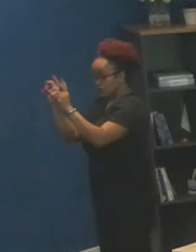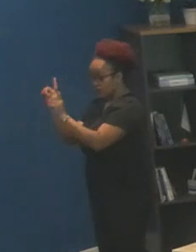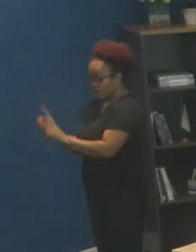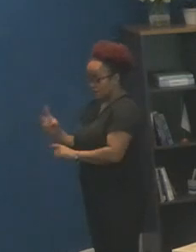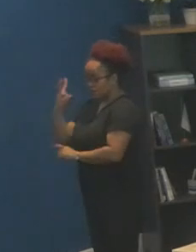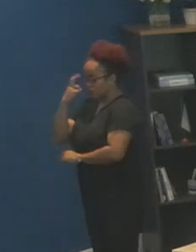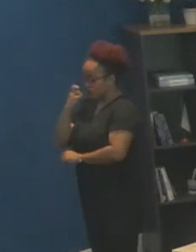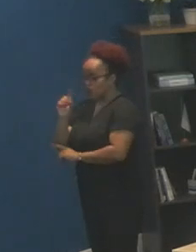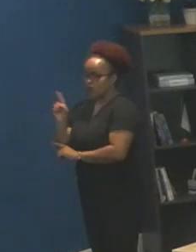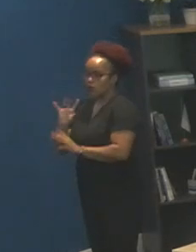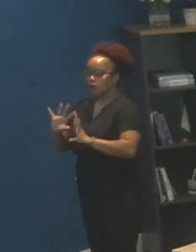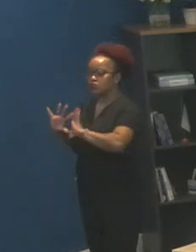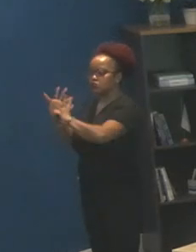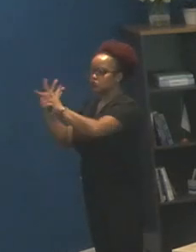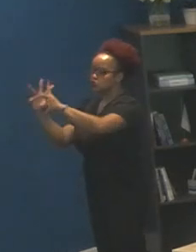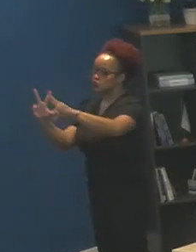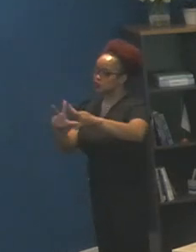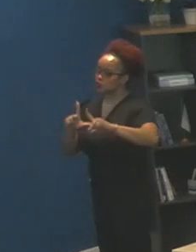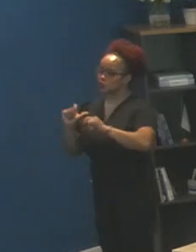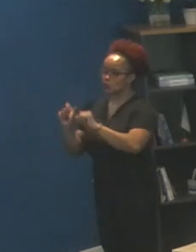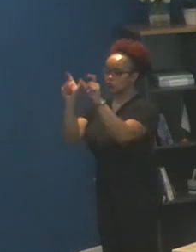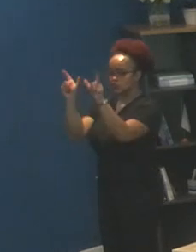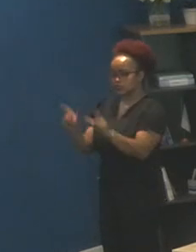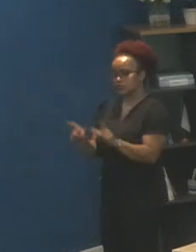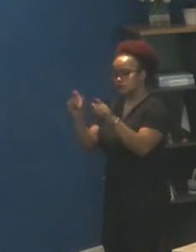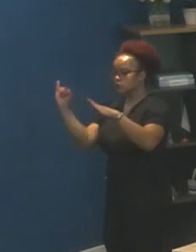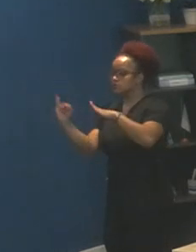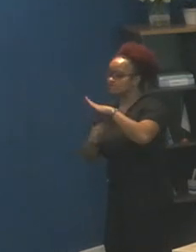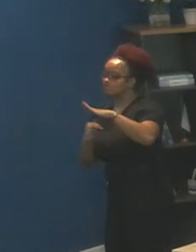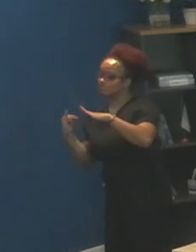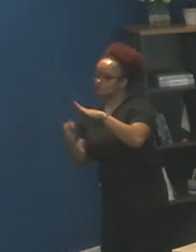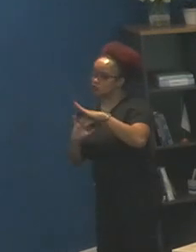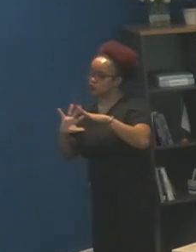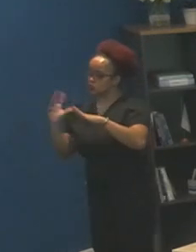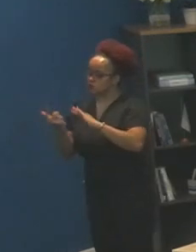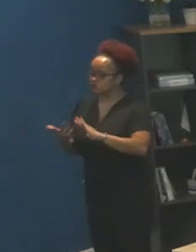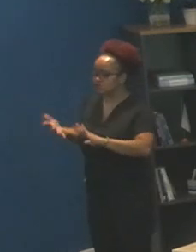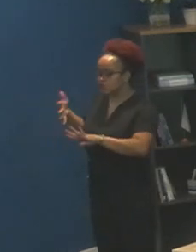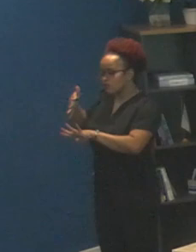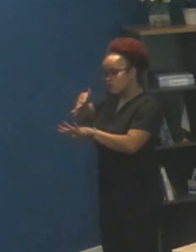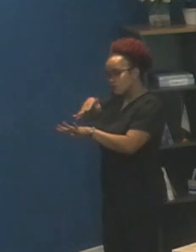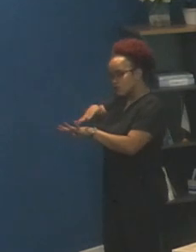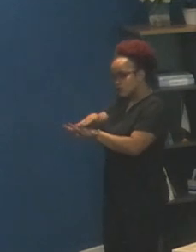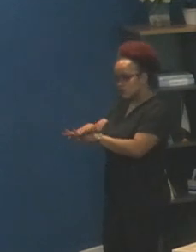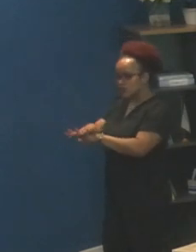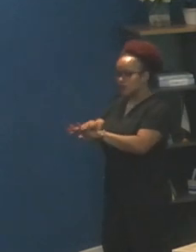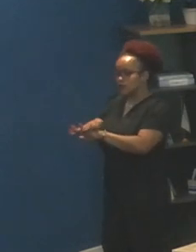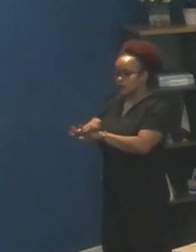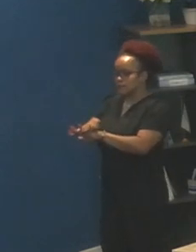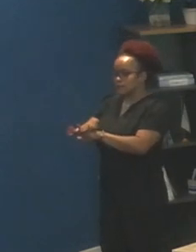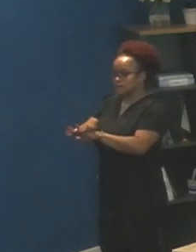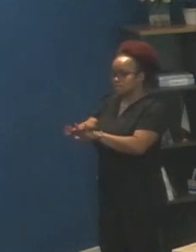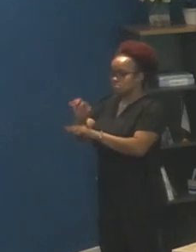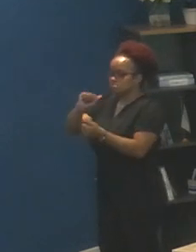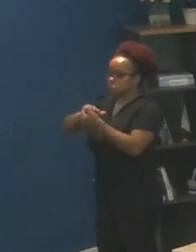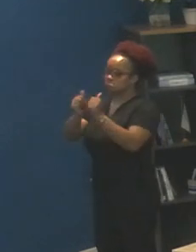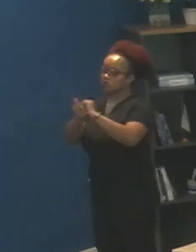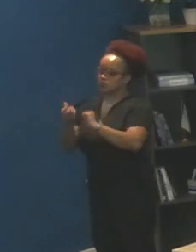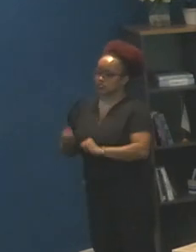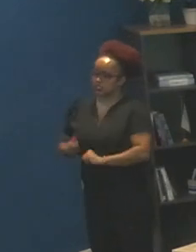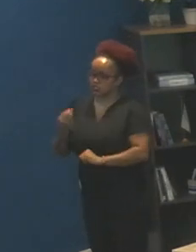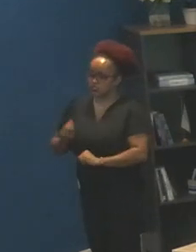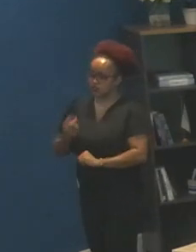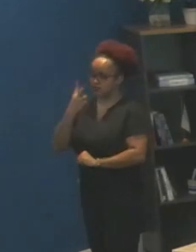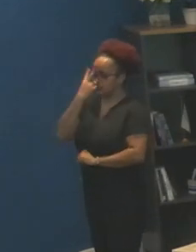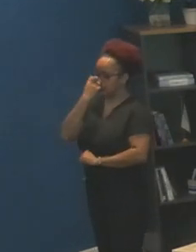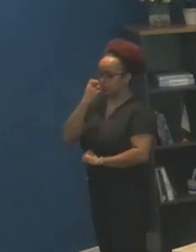visuais, mas de todas as pessoas e instituições envolvidas com a inclusão e a qualidade de vida dos